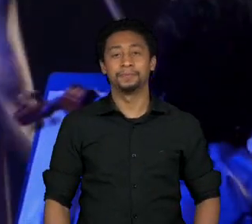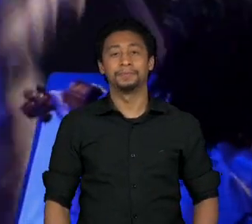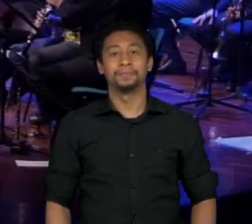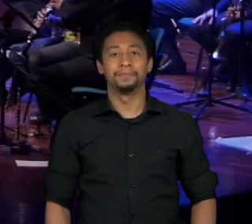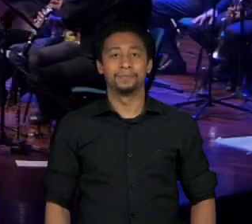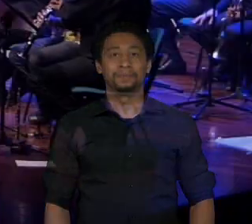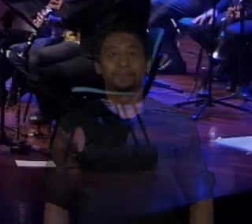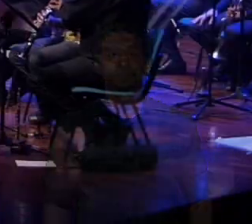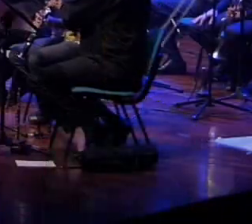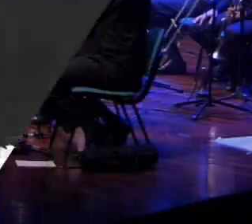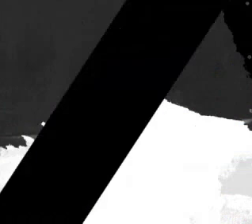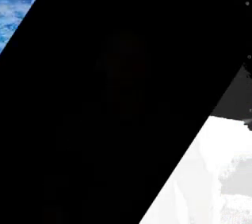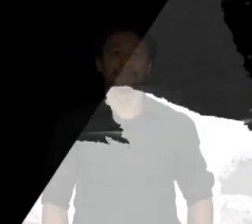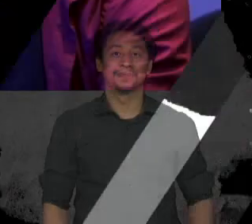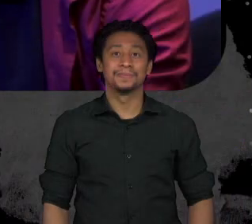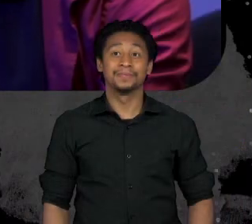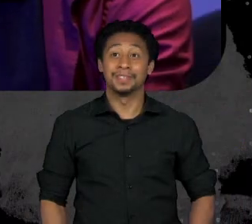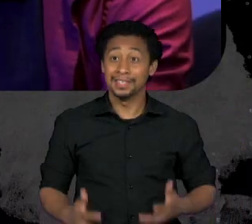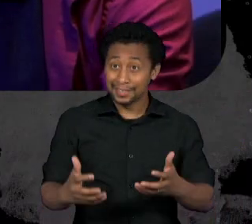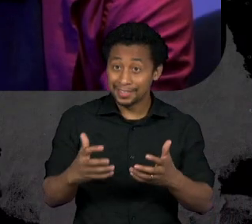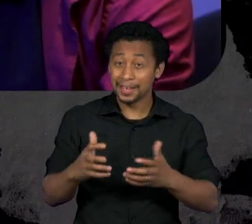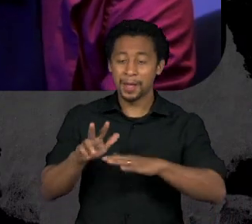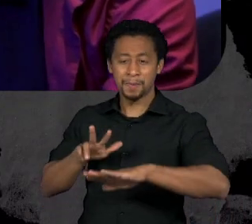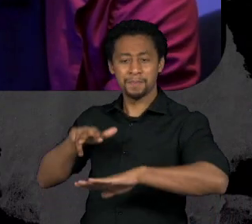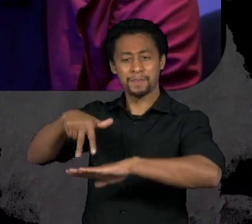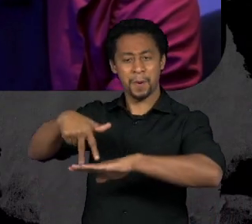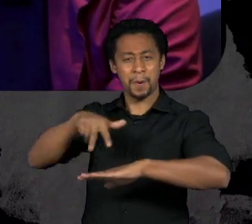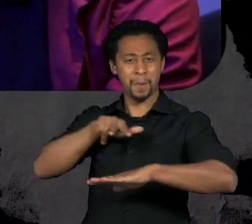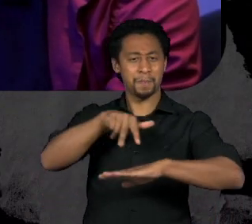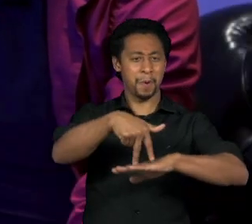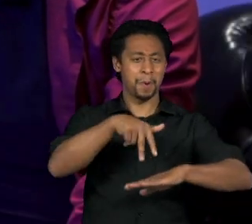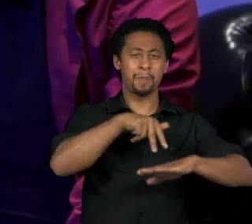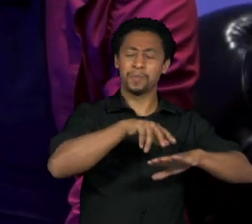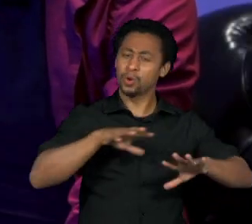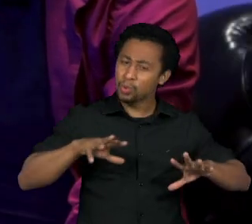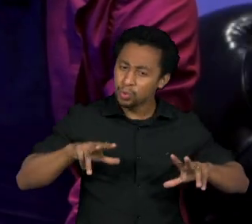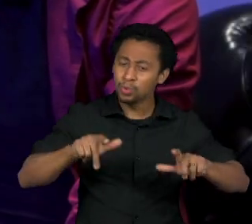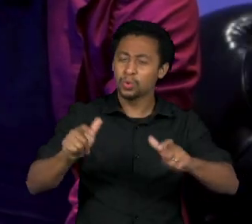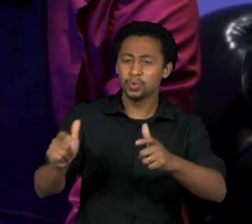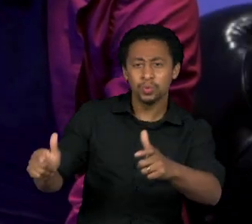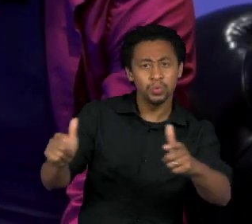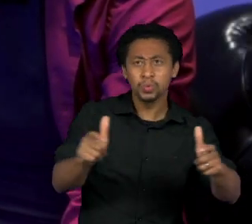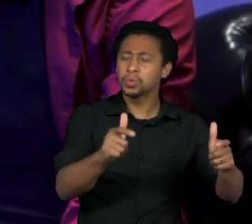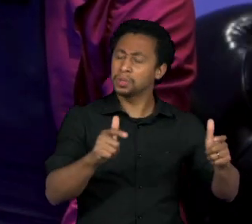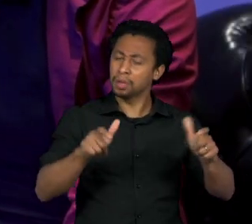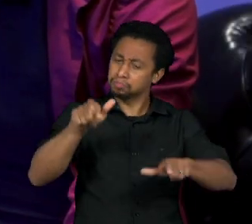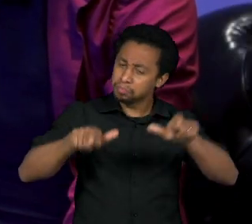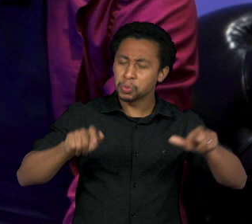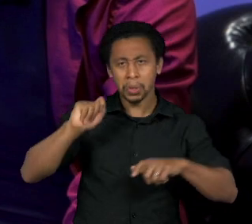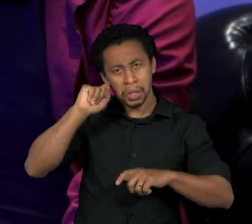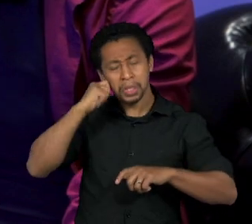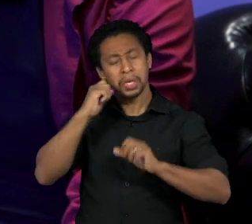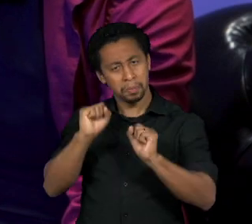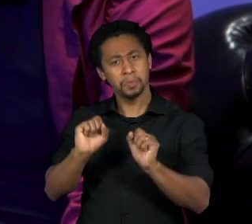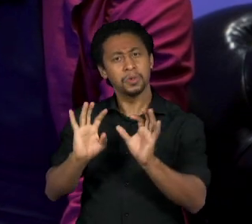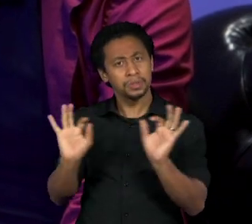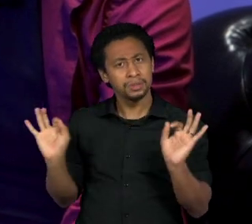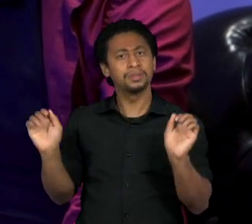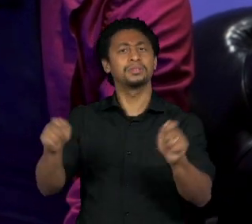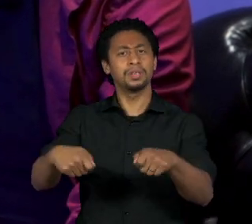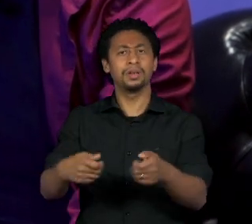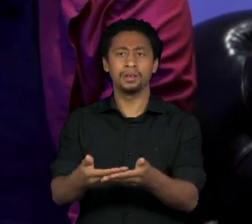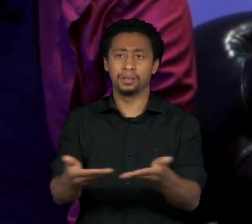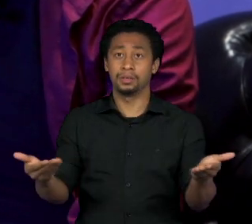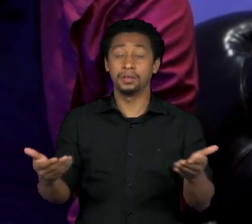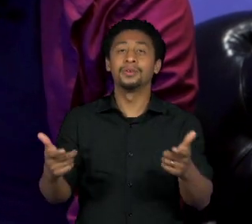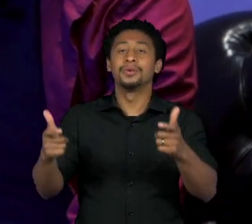A gente quer ocupar os espaços, todos os espaços, em sua plenitude, sabe? Ocupar